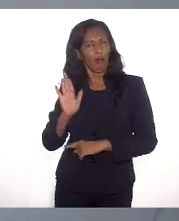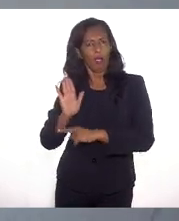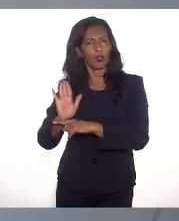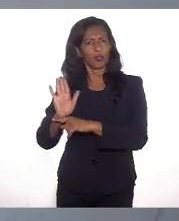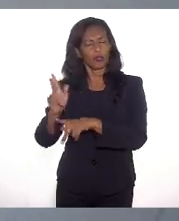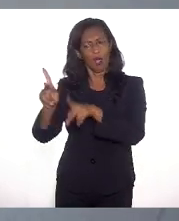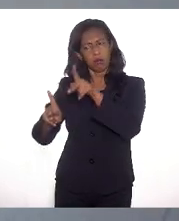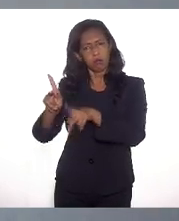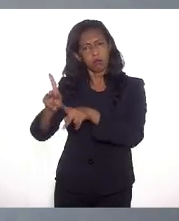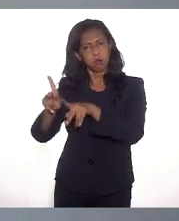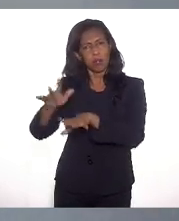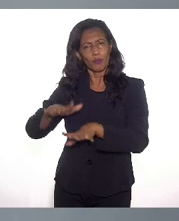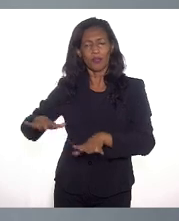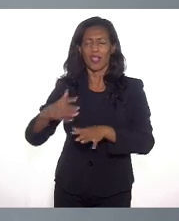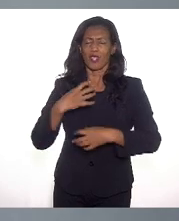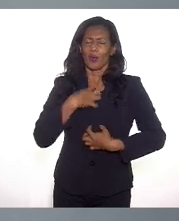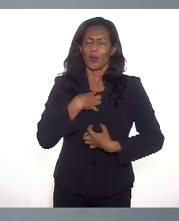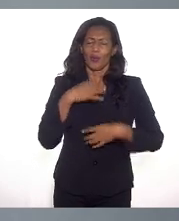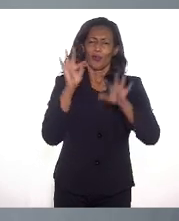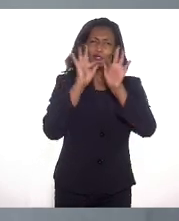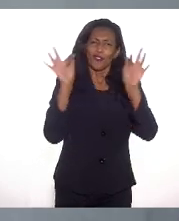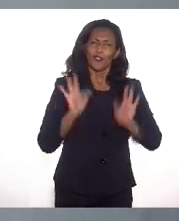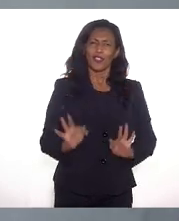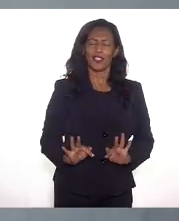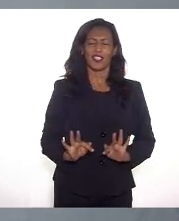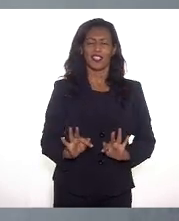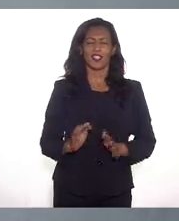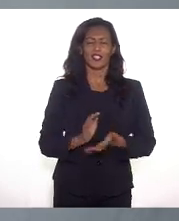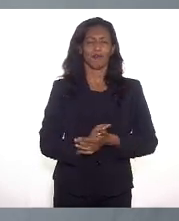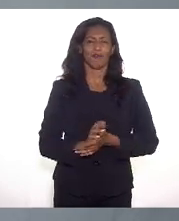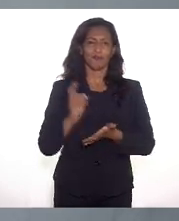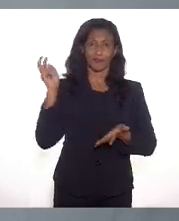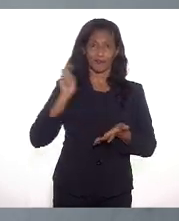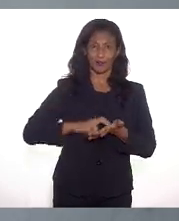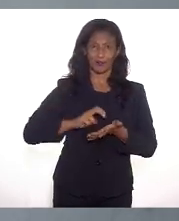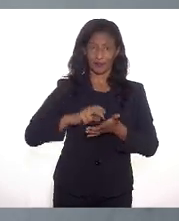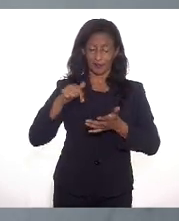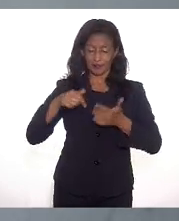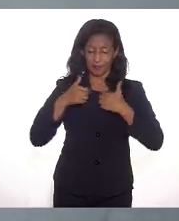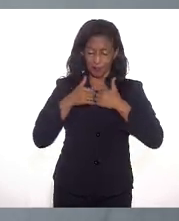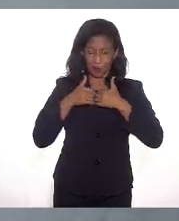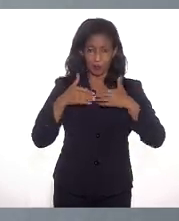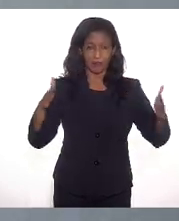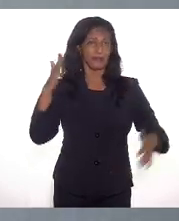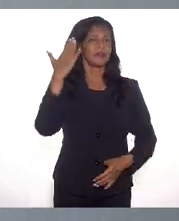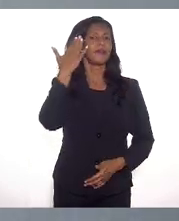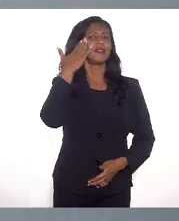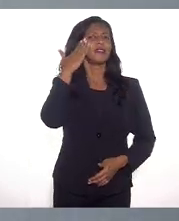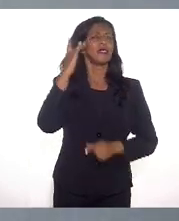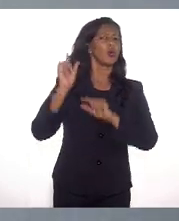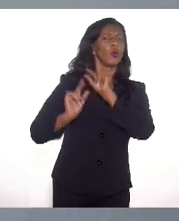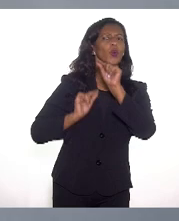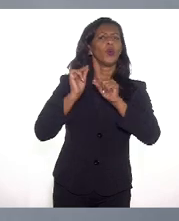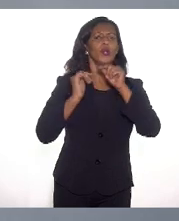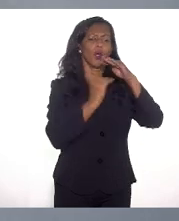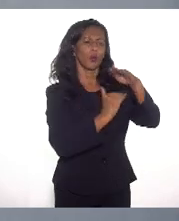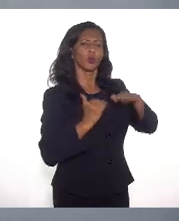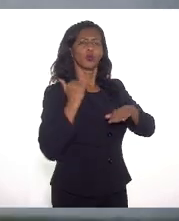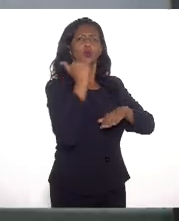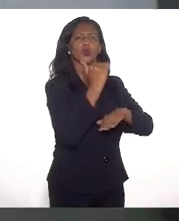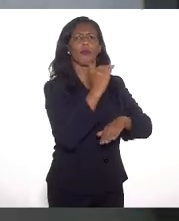o nosso povo. Então, estou muito feliz nessa manhã aqui e vamos começar a entender um pouco o que é o Supera